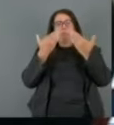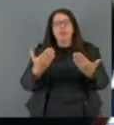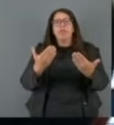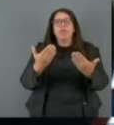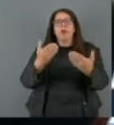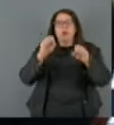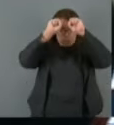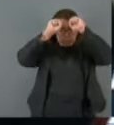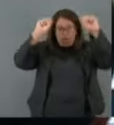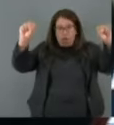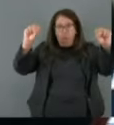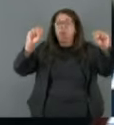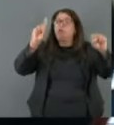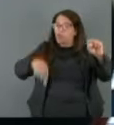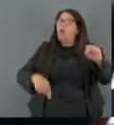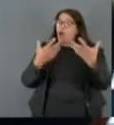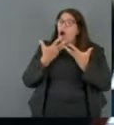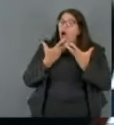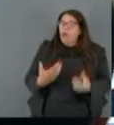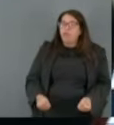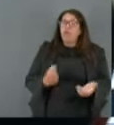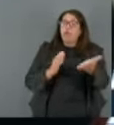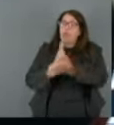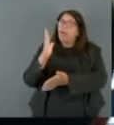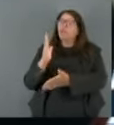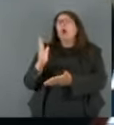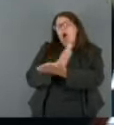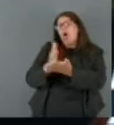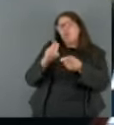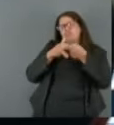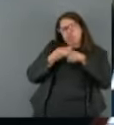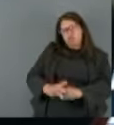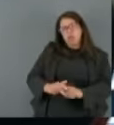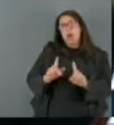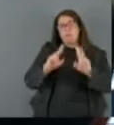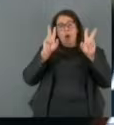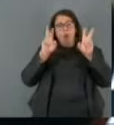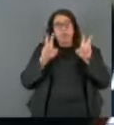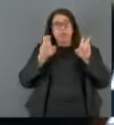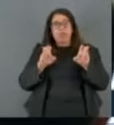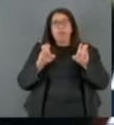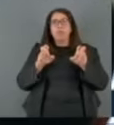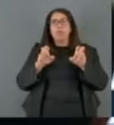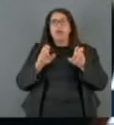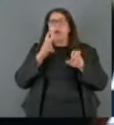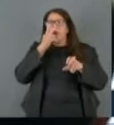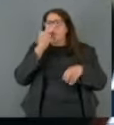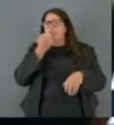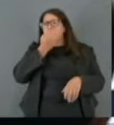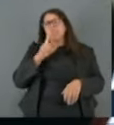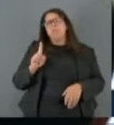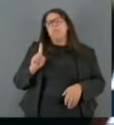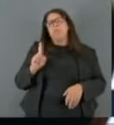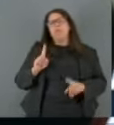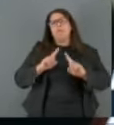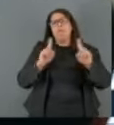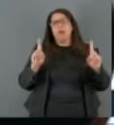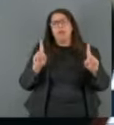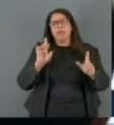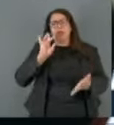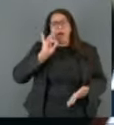Supremo Tribunal Federal e foi homologado, aprovado com algumas restrições. O termo pode talvez ser infeliz e não corresponde talvez